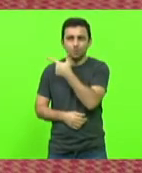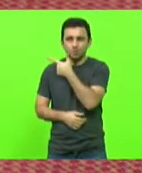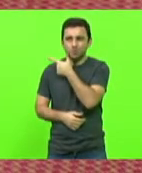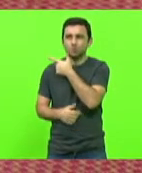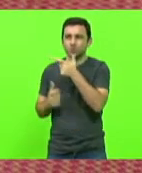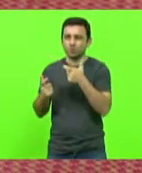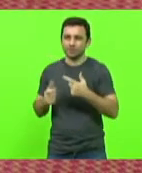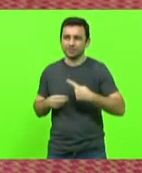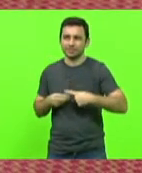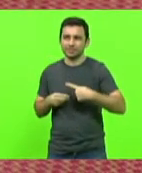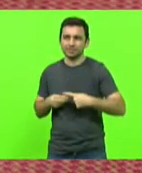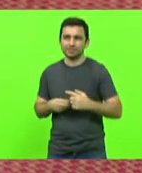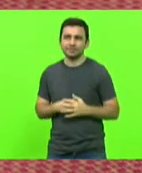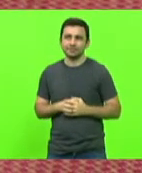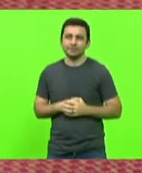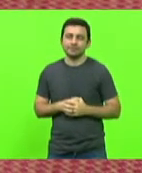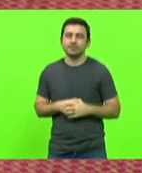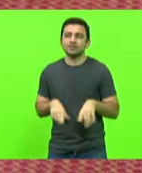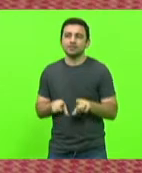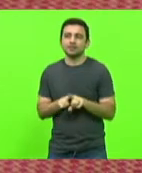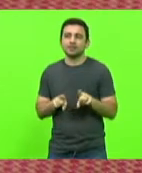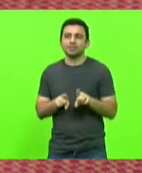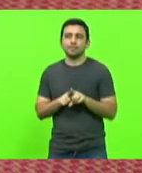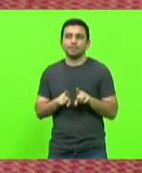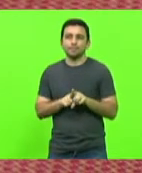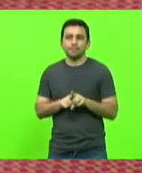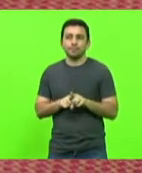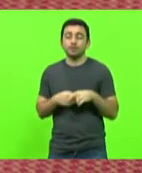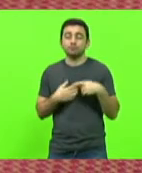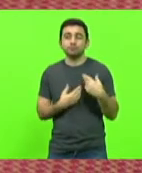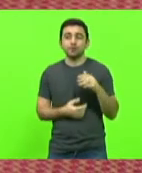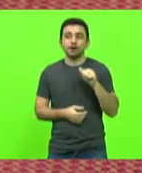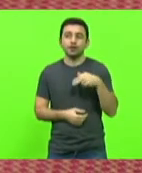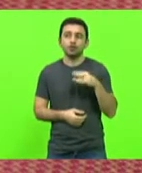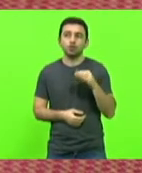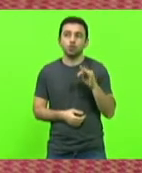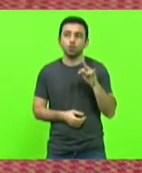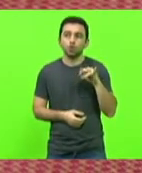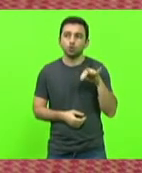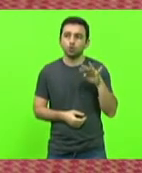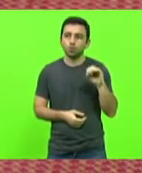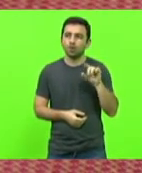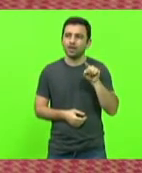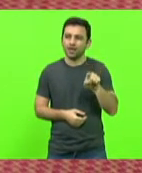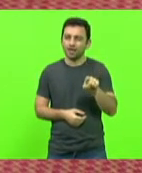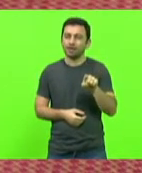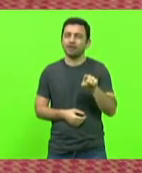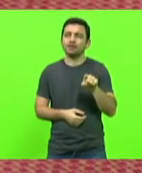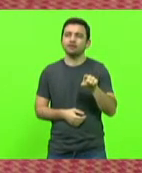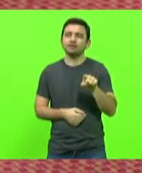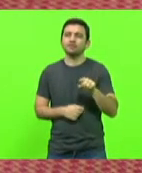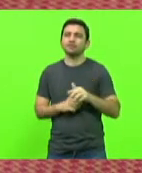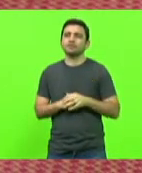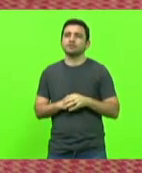e também do Antônio Teixeira de Freitas,